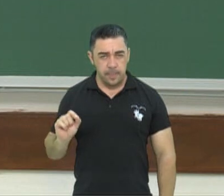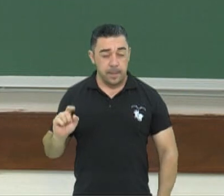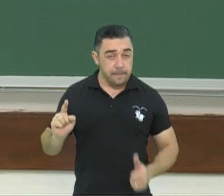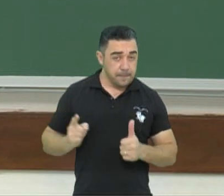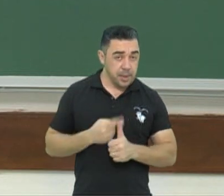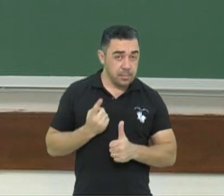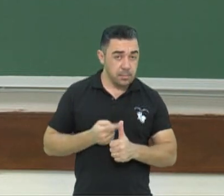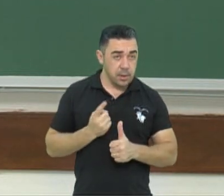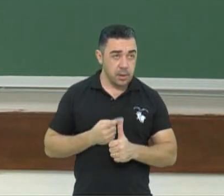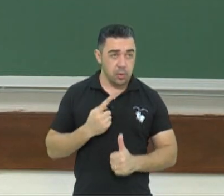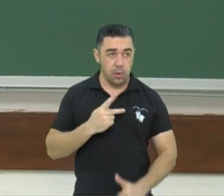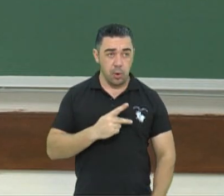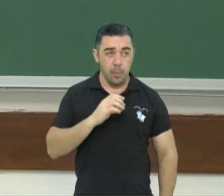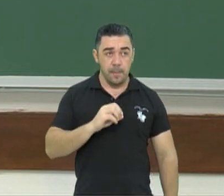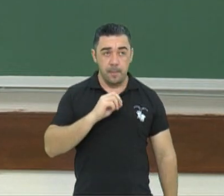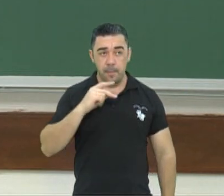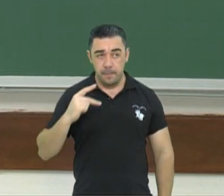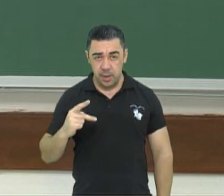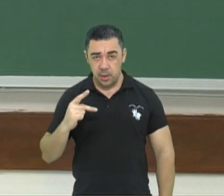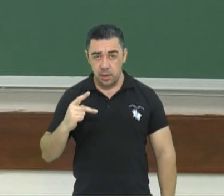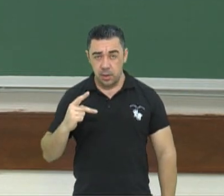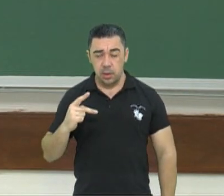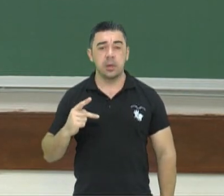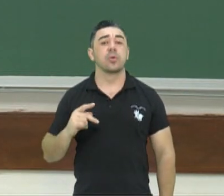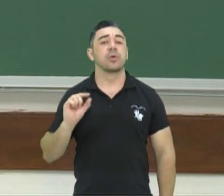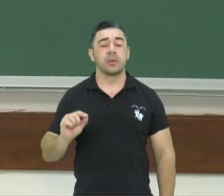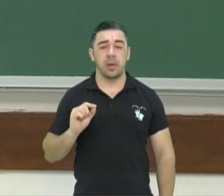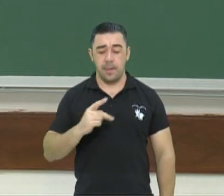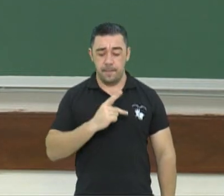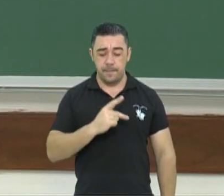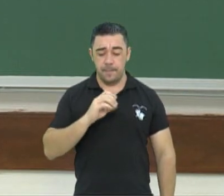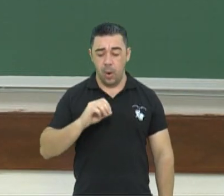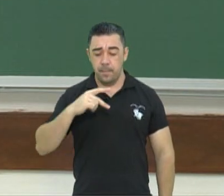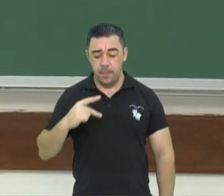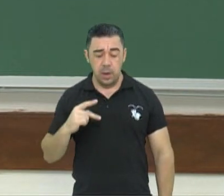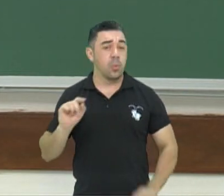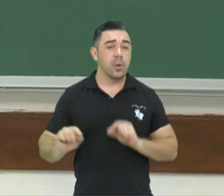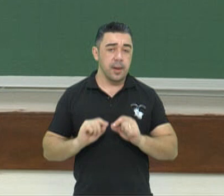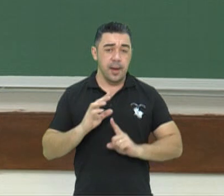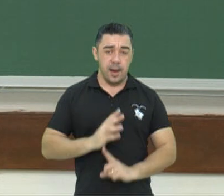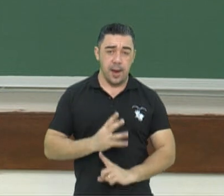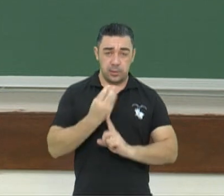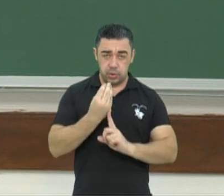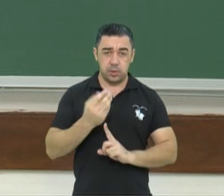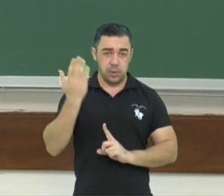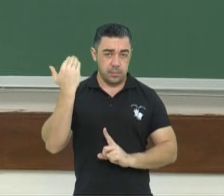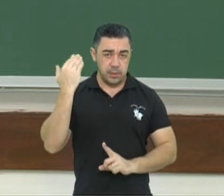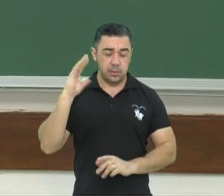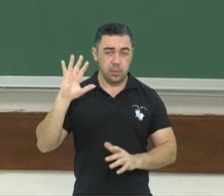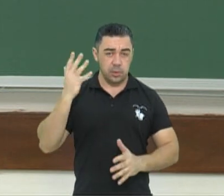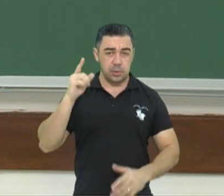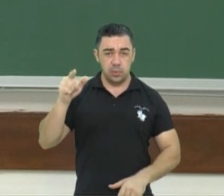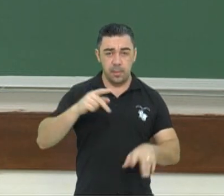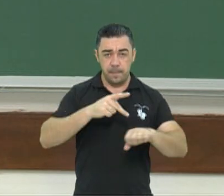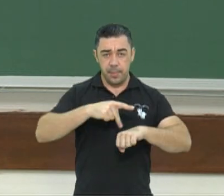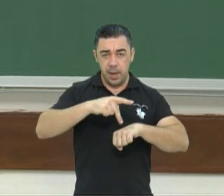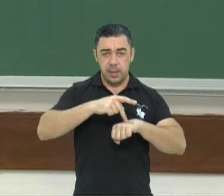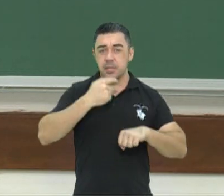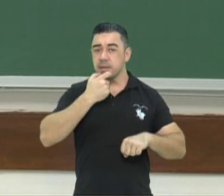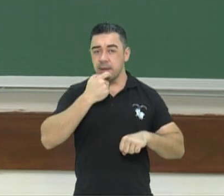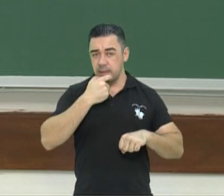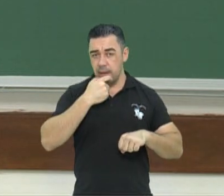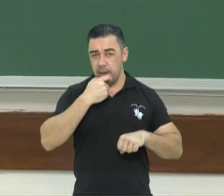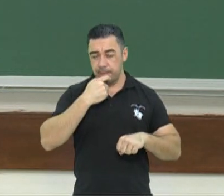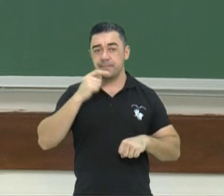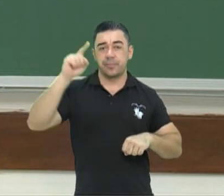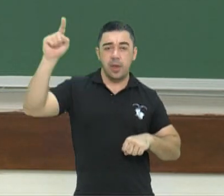Primeiramente, arte pop, para a gente chegar no contemporâneo. Arte pop é uma arte que foi concebida na Inglaterra e ela migrou